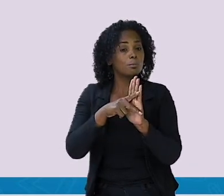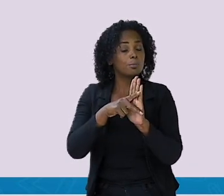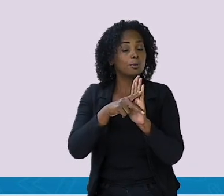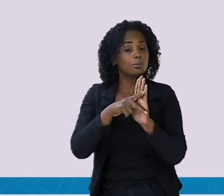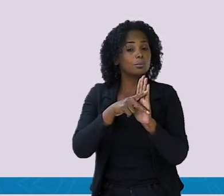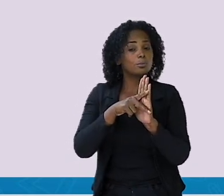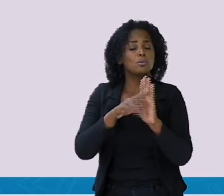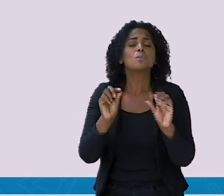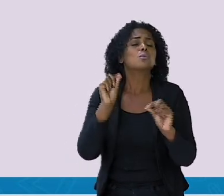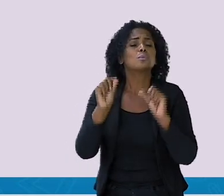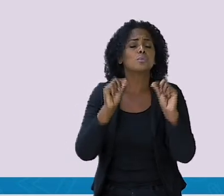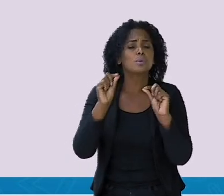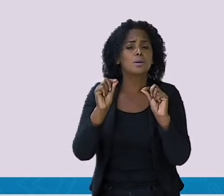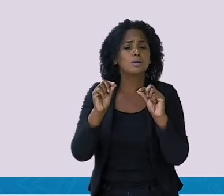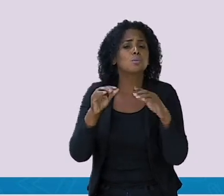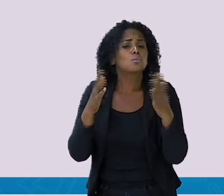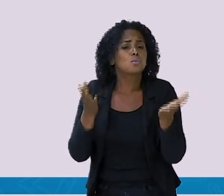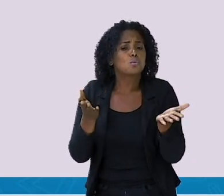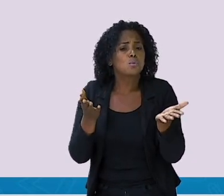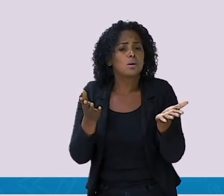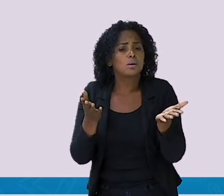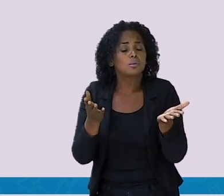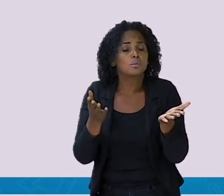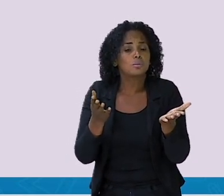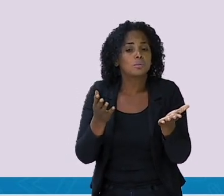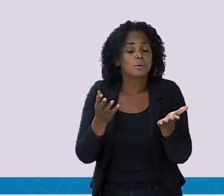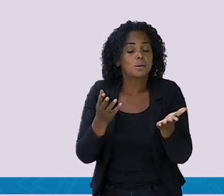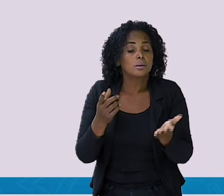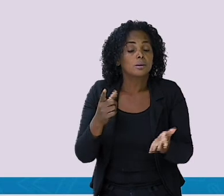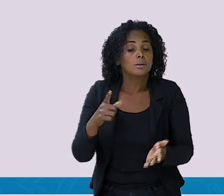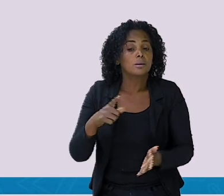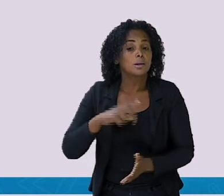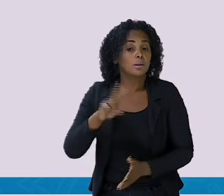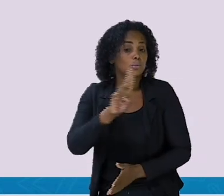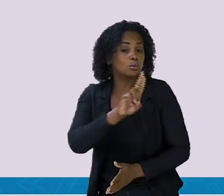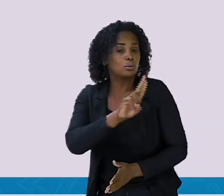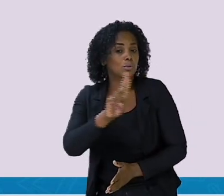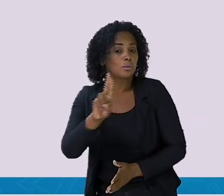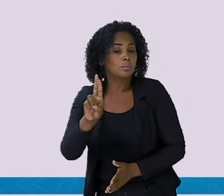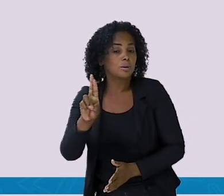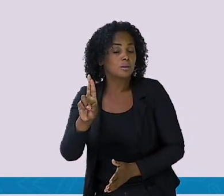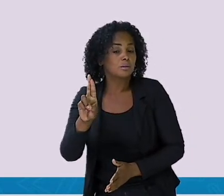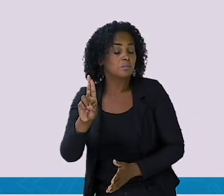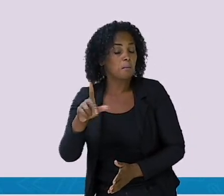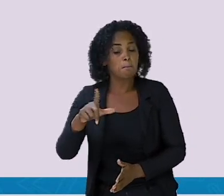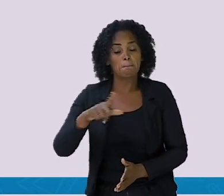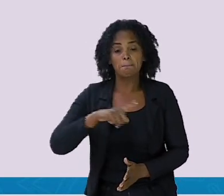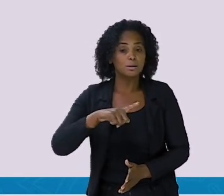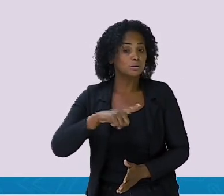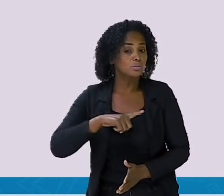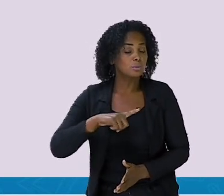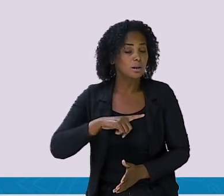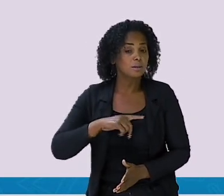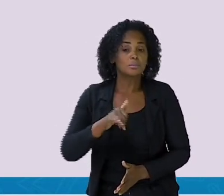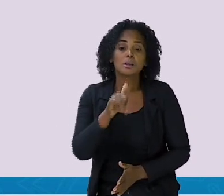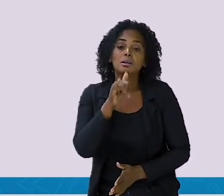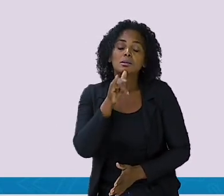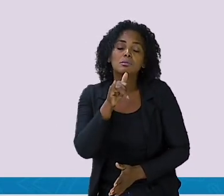africanas. 8. Volte ao texto e copie o substantivo próprio. Vamos